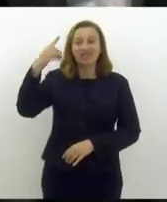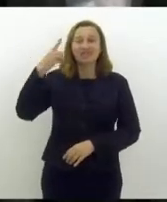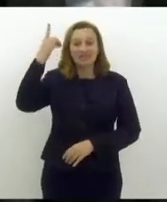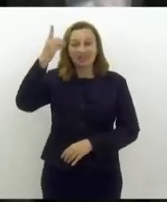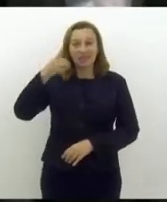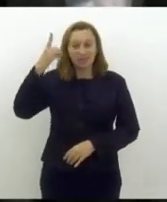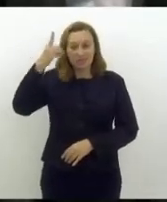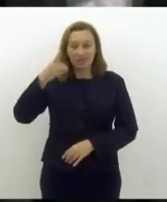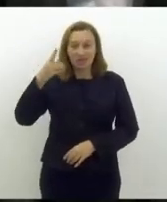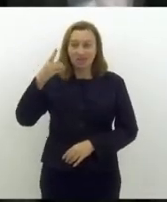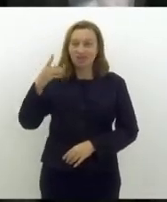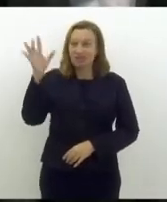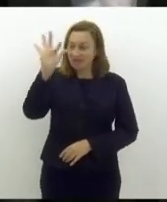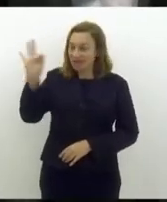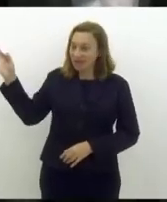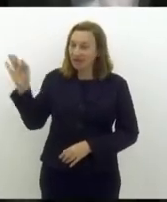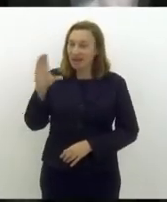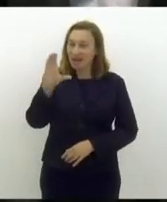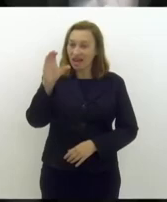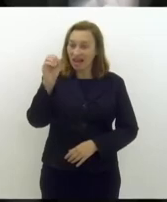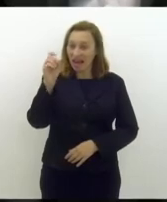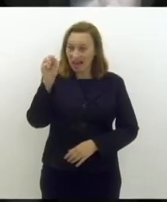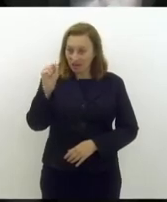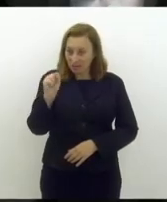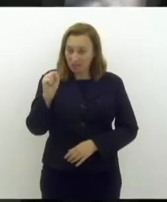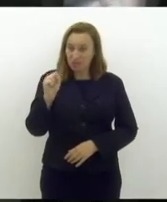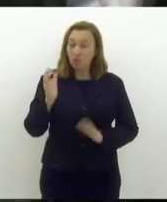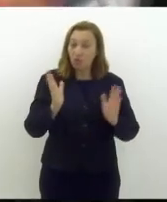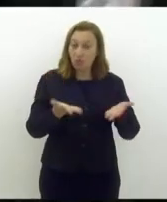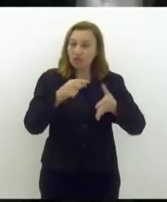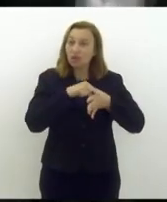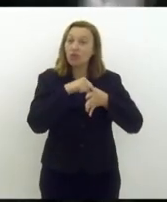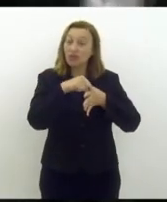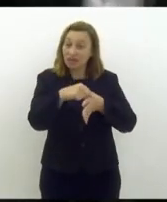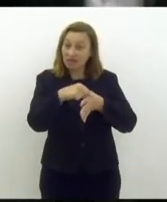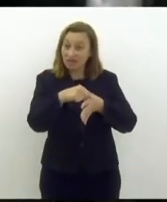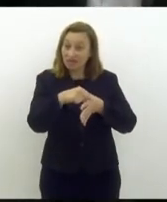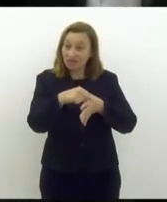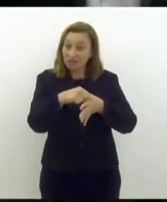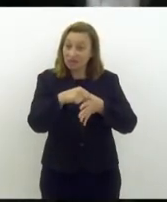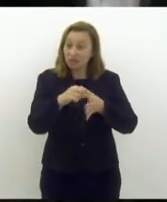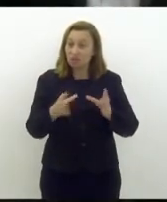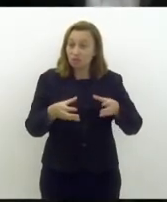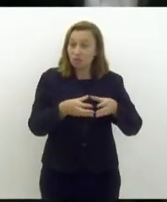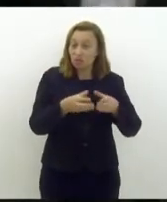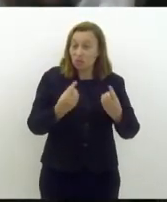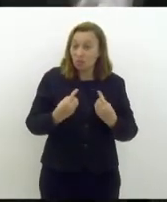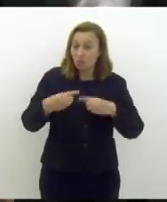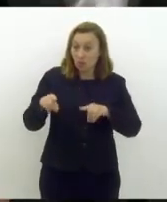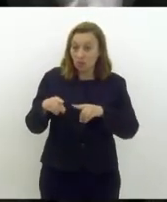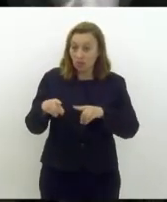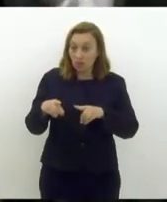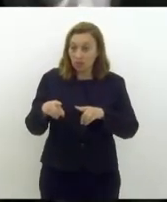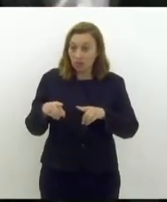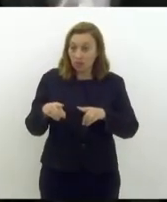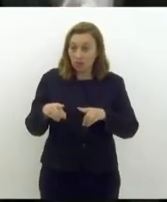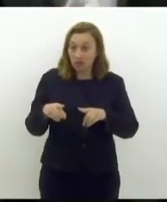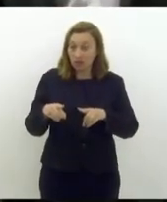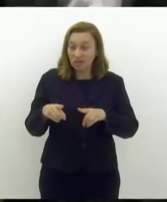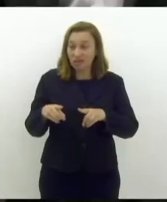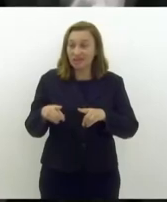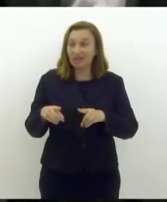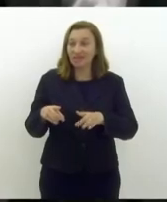Carlos Jordy que hoje é o líder da Oposição a esse desgoverno federal